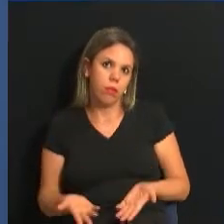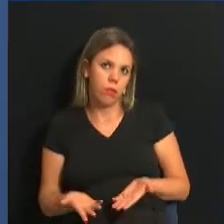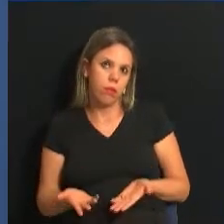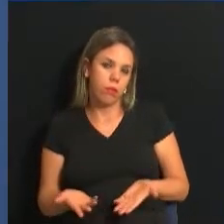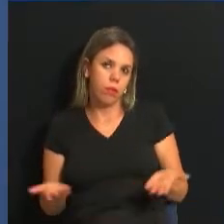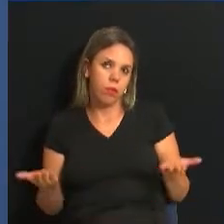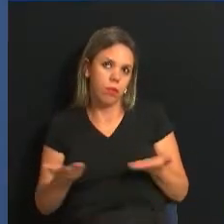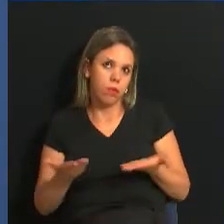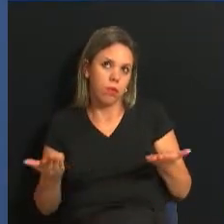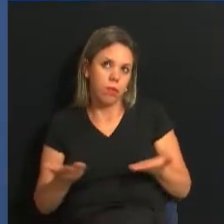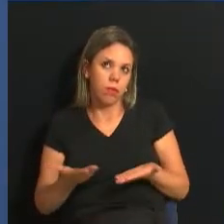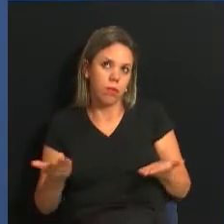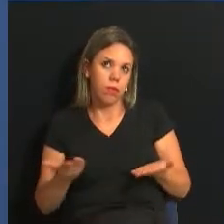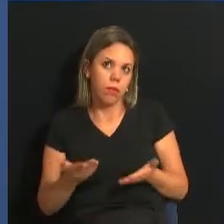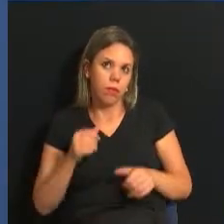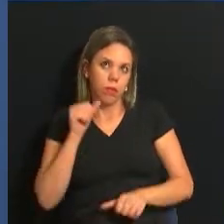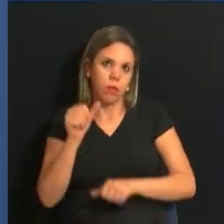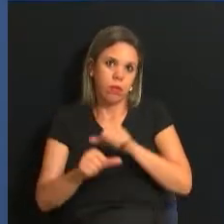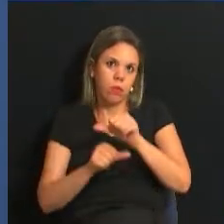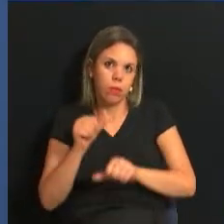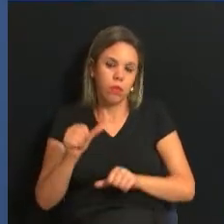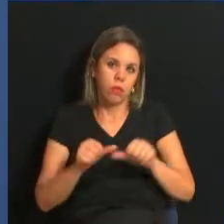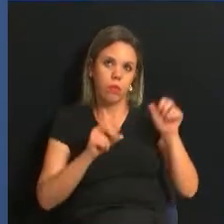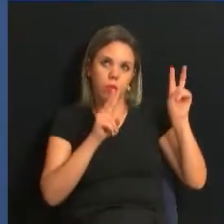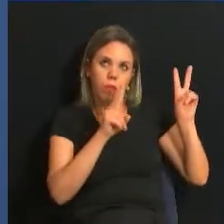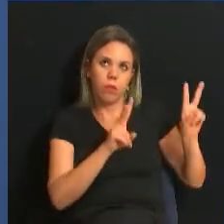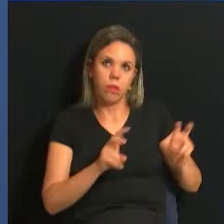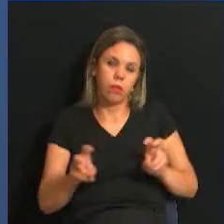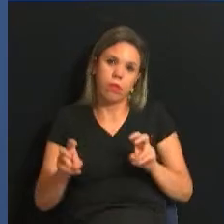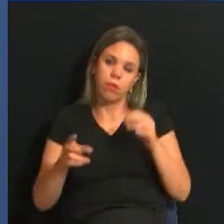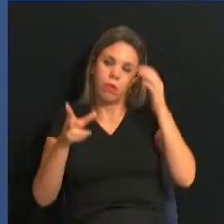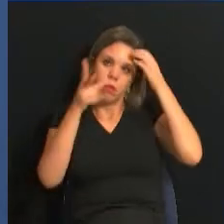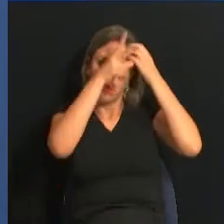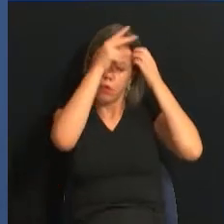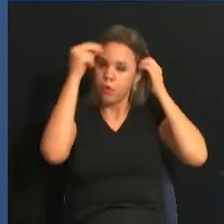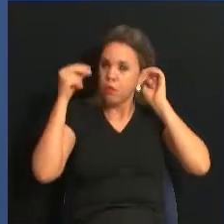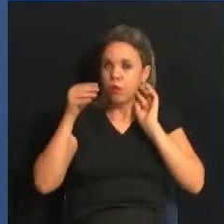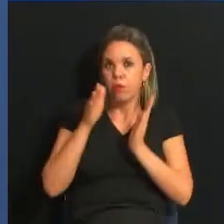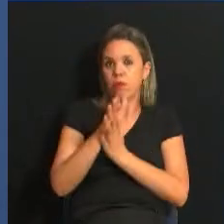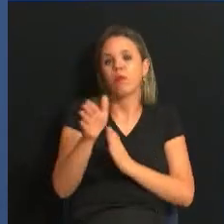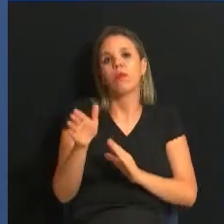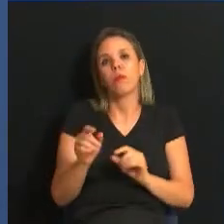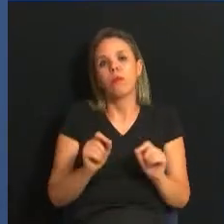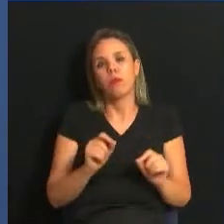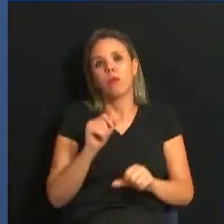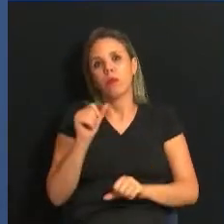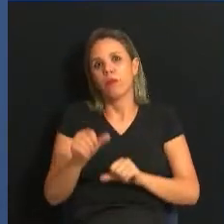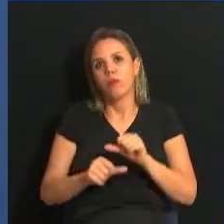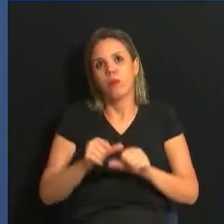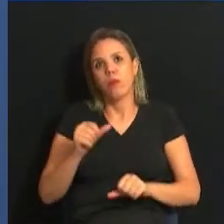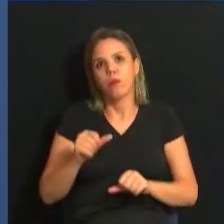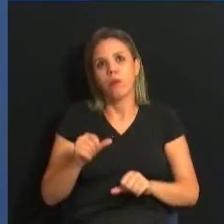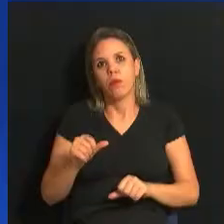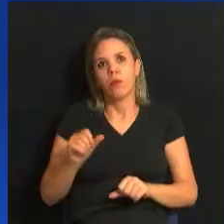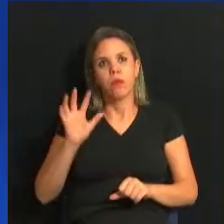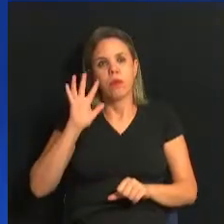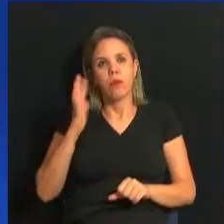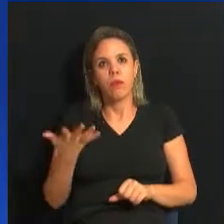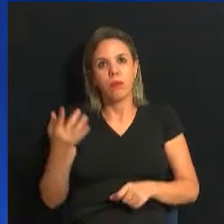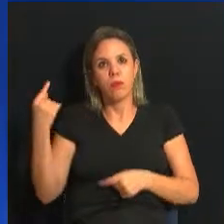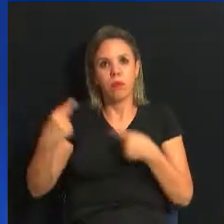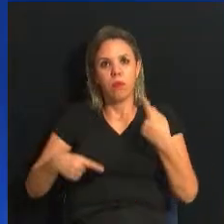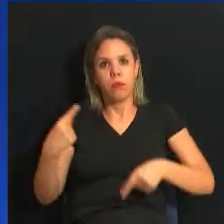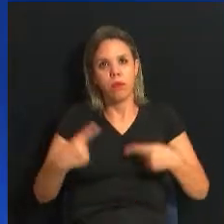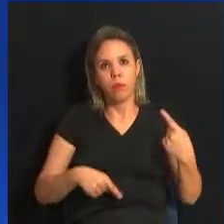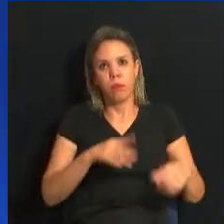hoje, alterando alguns aspectos. A Prefeitura publicou porque essas alterações são fruto de uma discussão